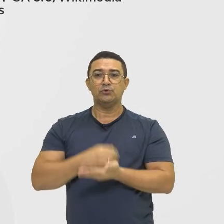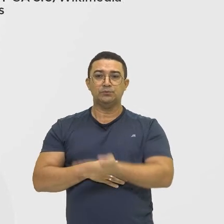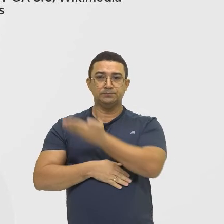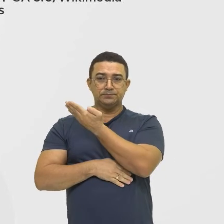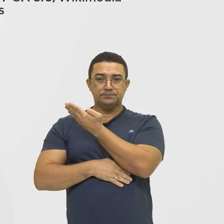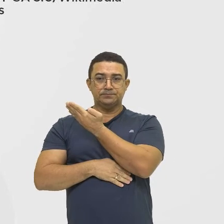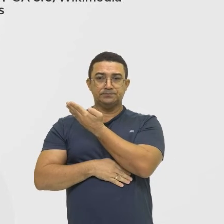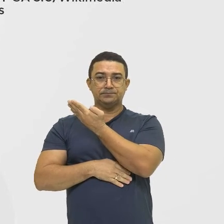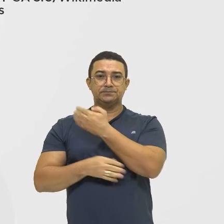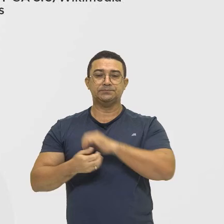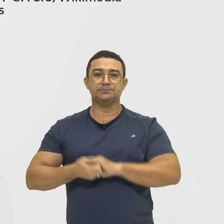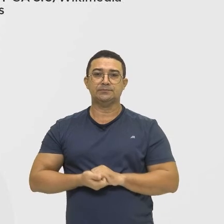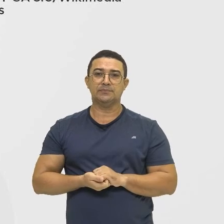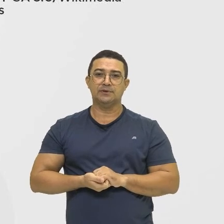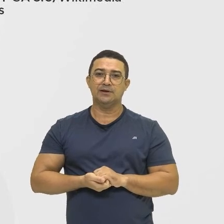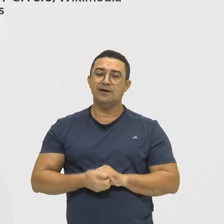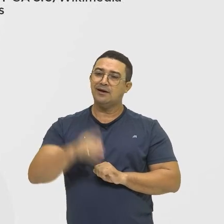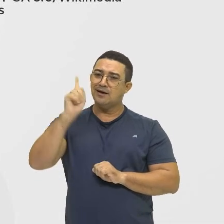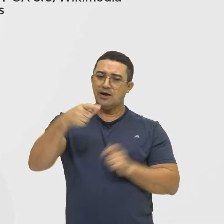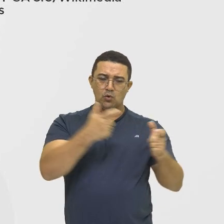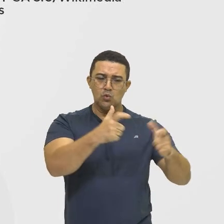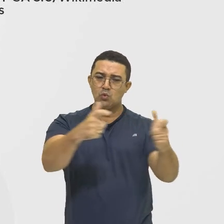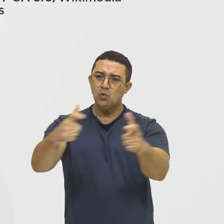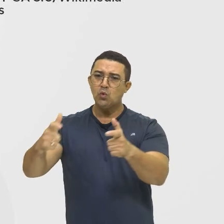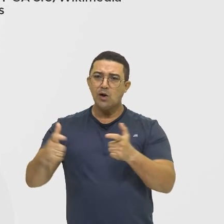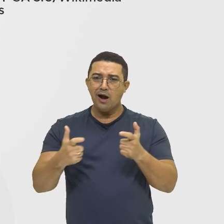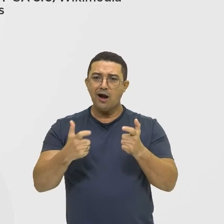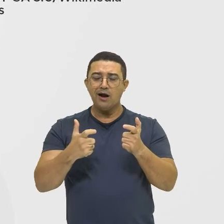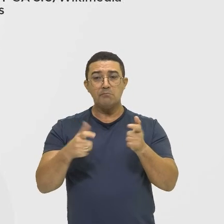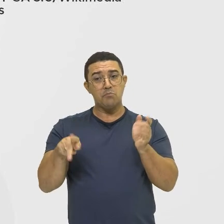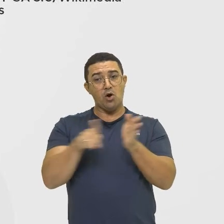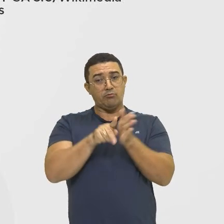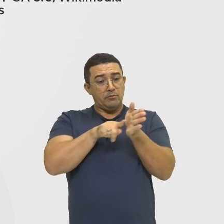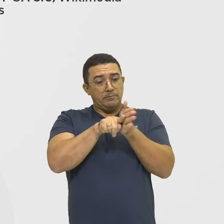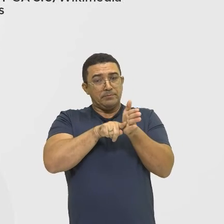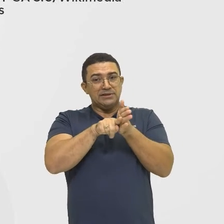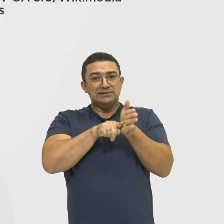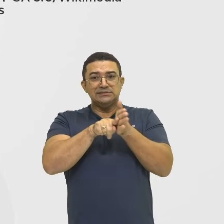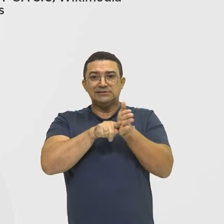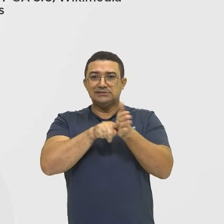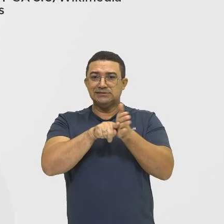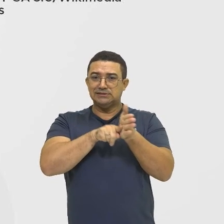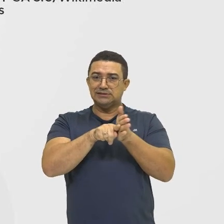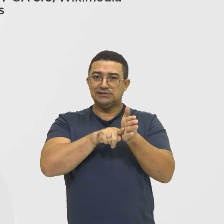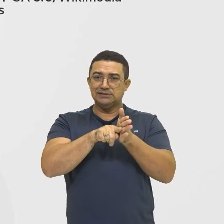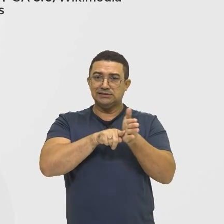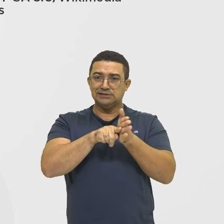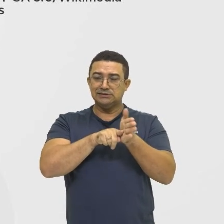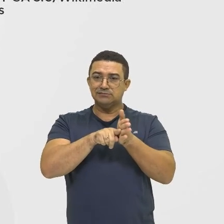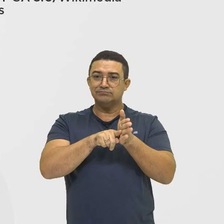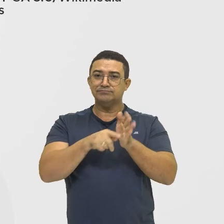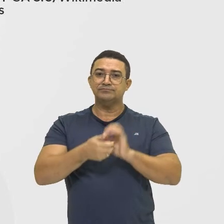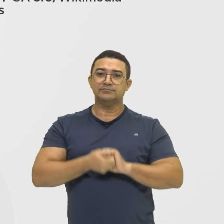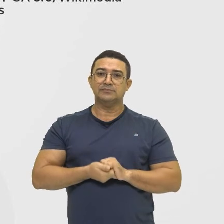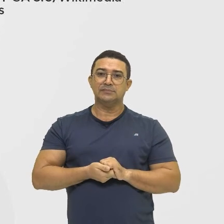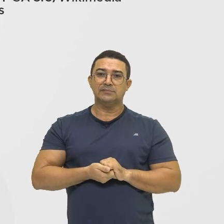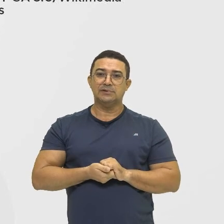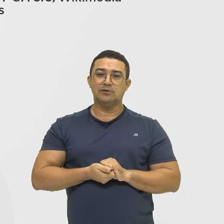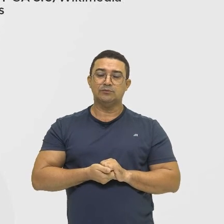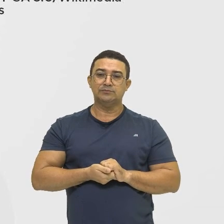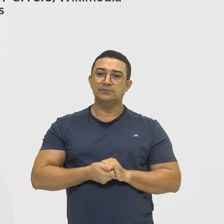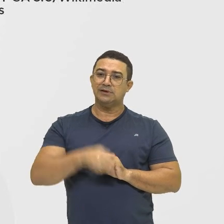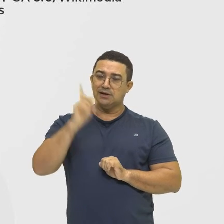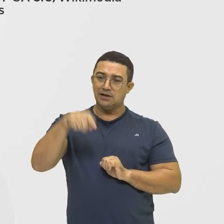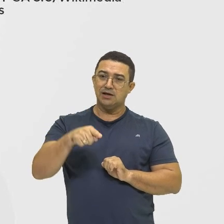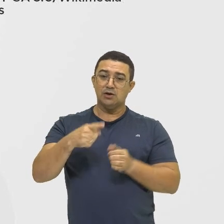Gerais? Encontra-se o sítio arqueológico, né, de Lapa da Serra, né, da Cerca Grande, localizada no